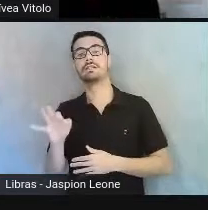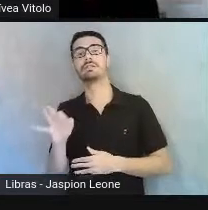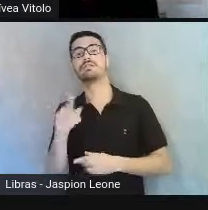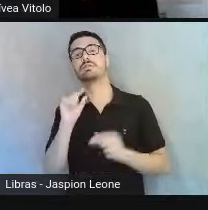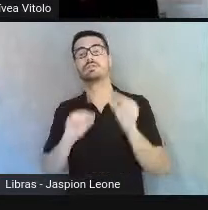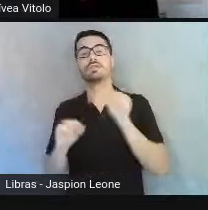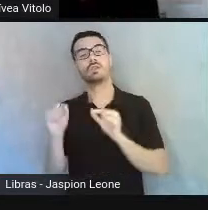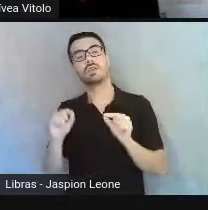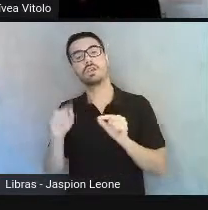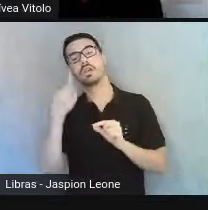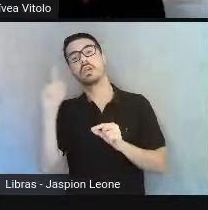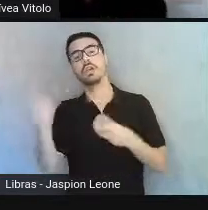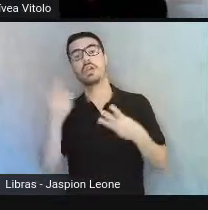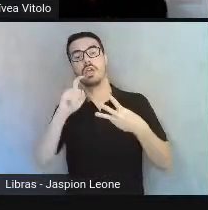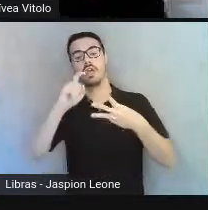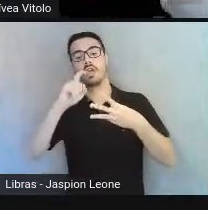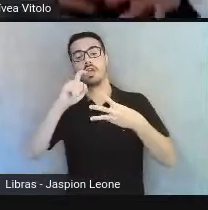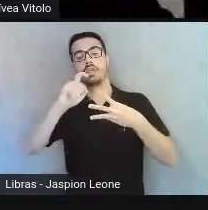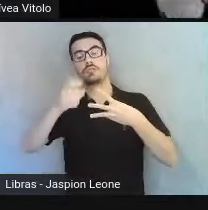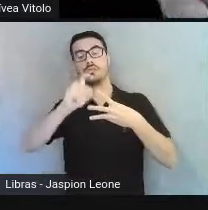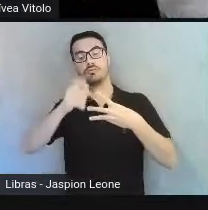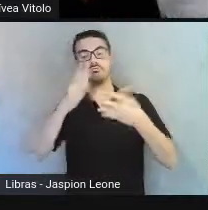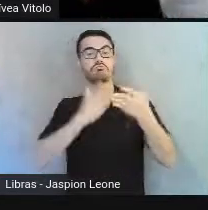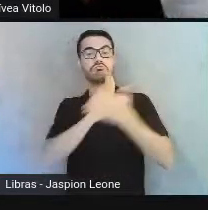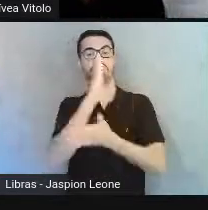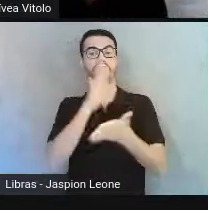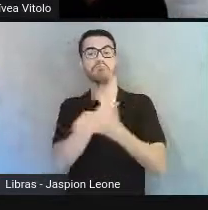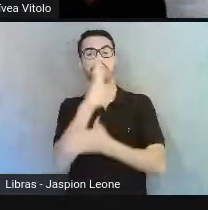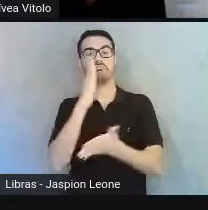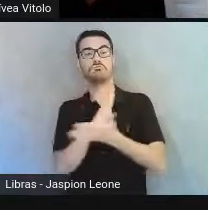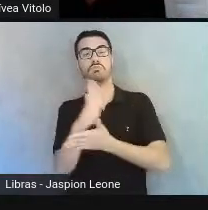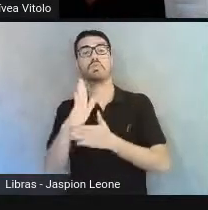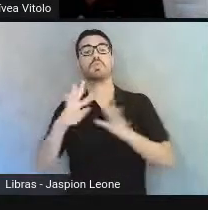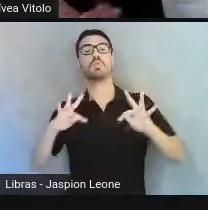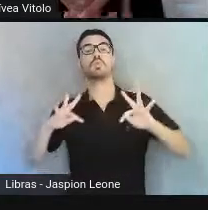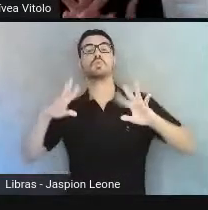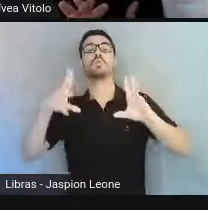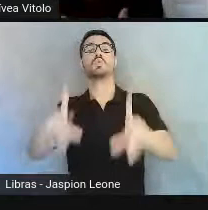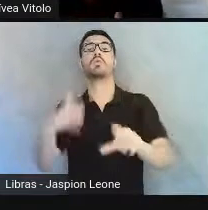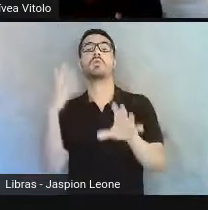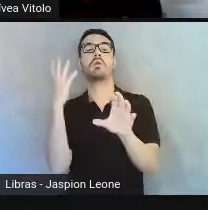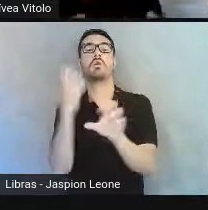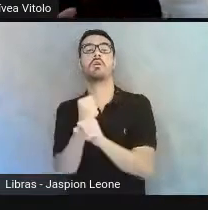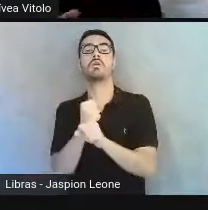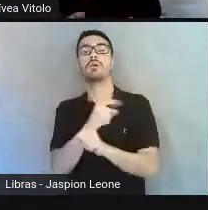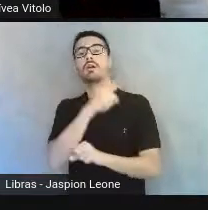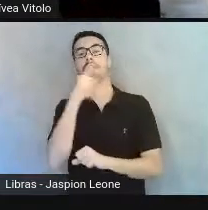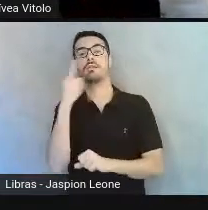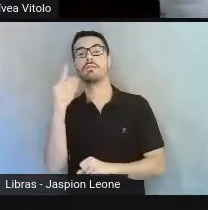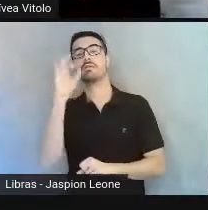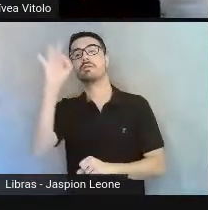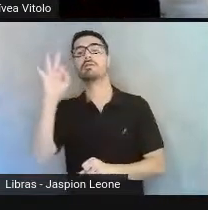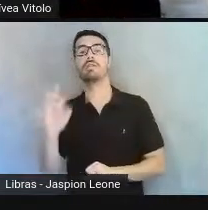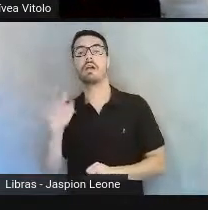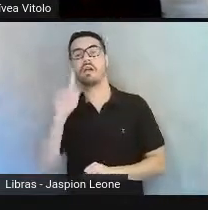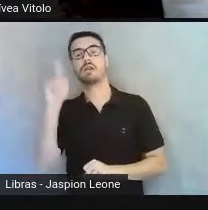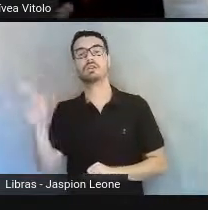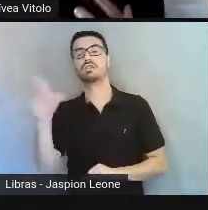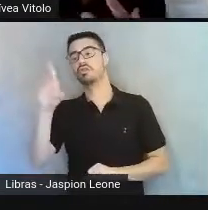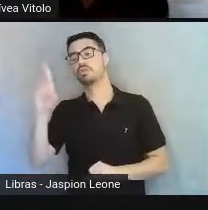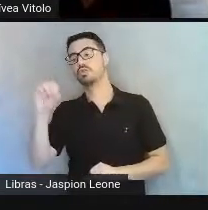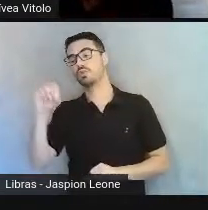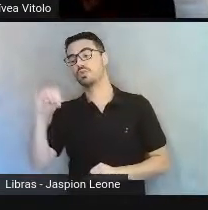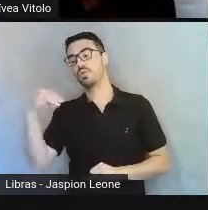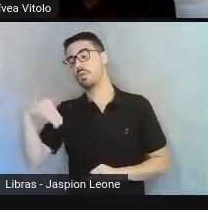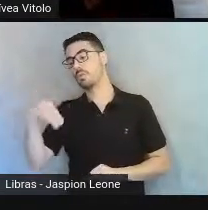que o executivo aprova em relação ao total de políticas aprovadas. Então, a taxa de dominância indica